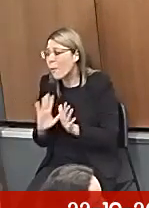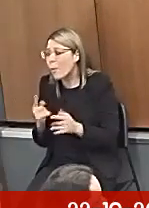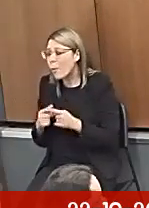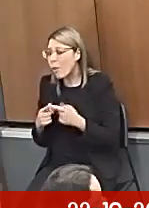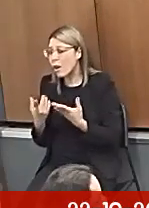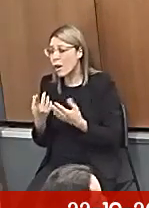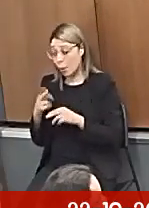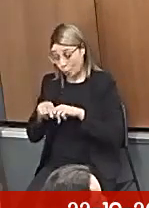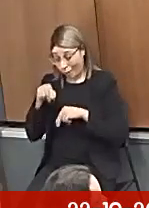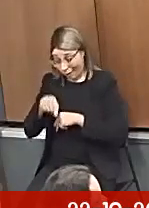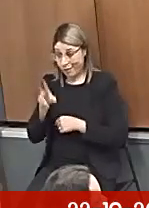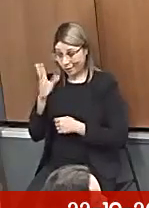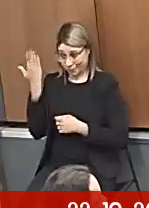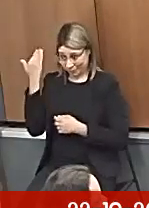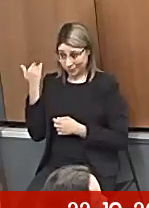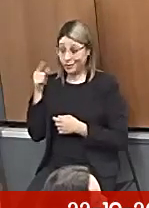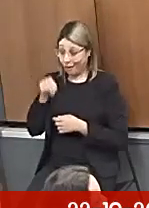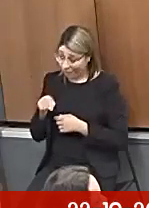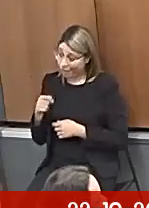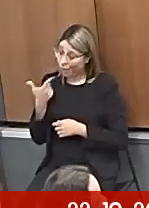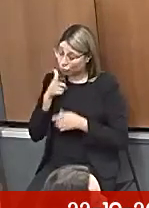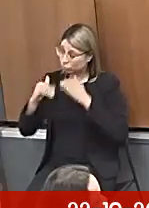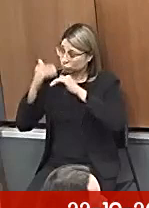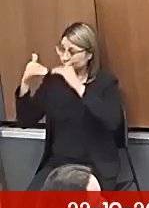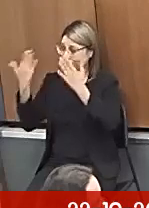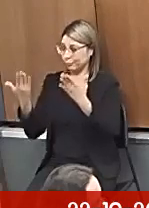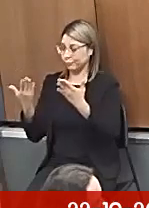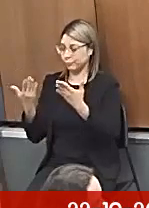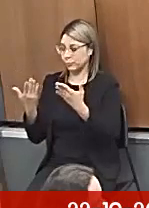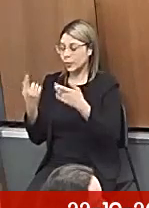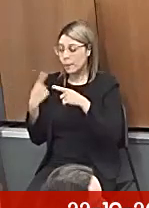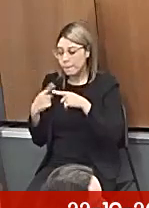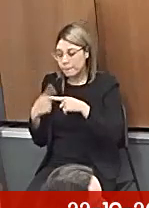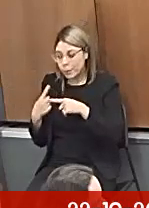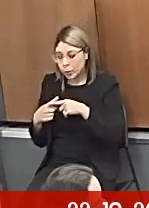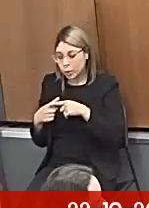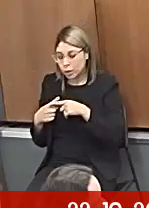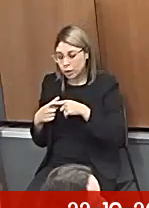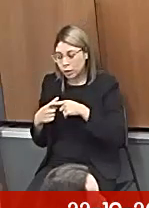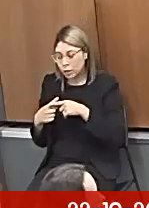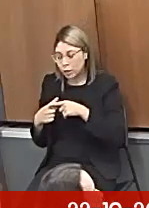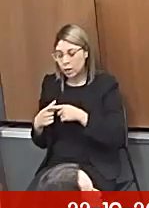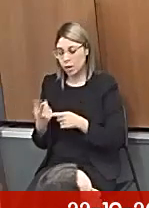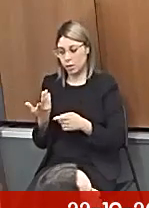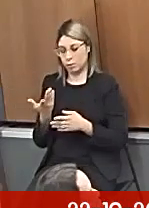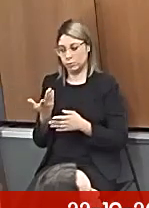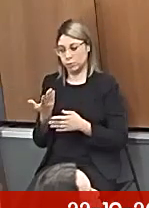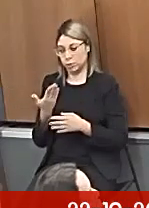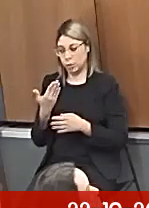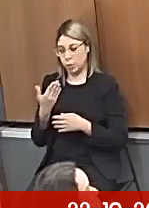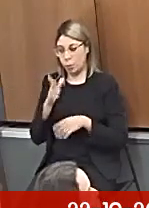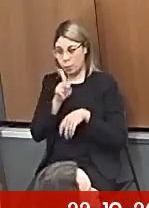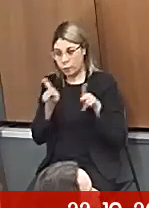O nosso professorado, integrado com o professorado geral do